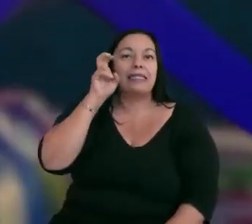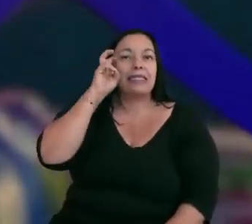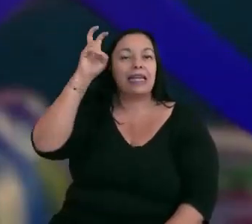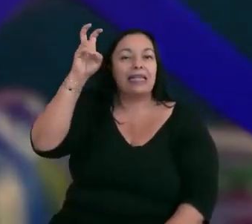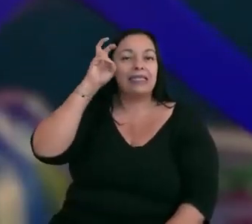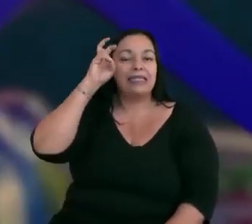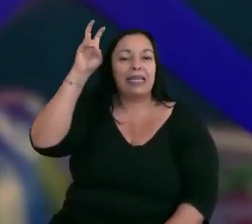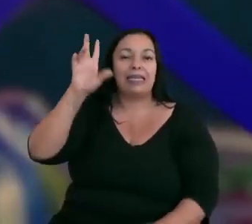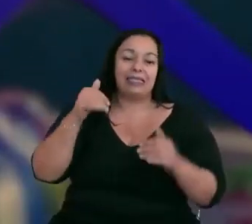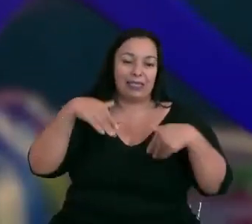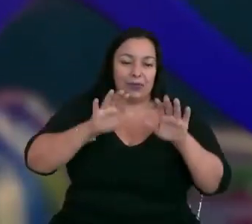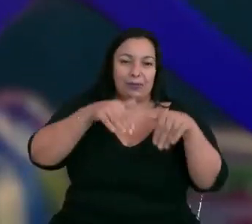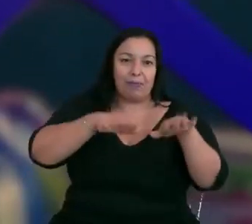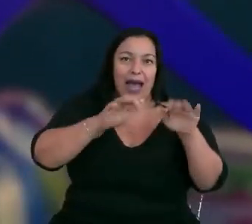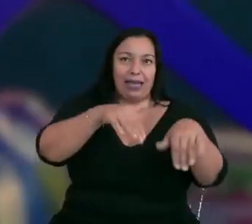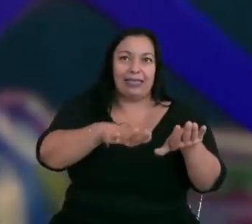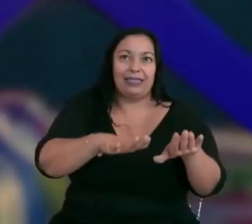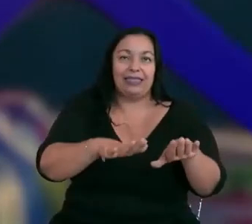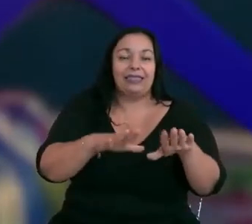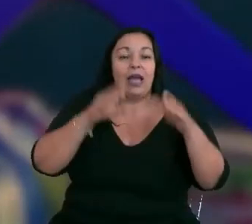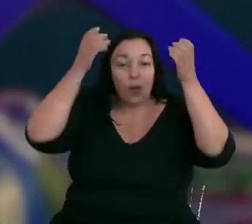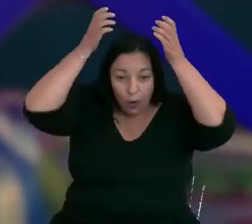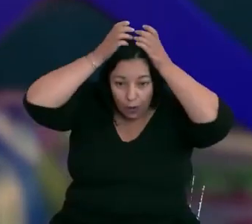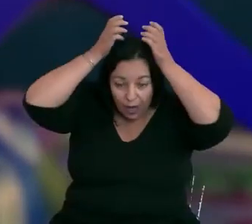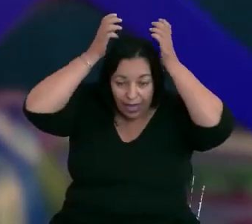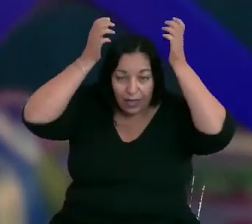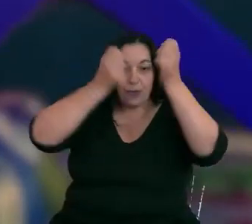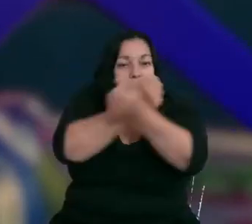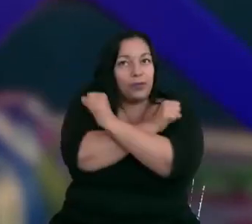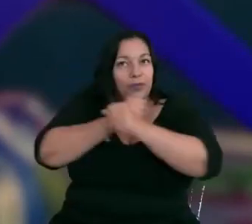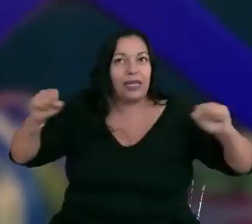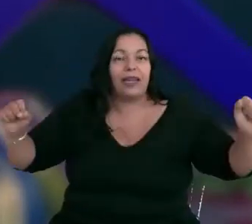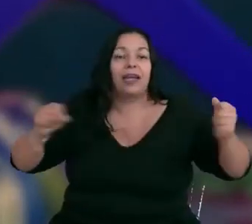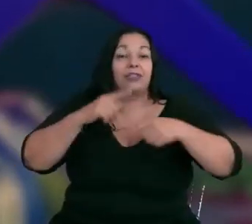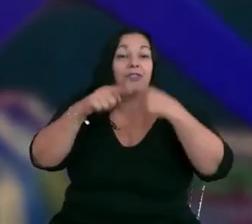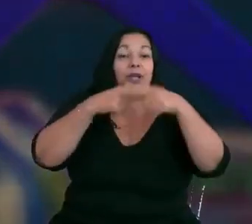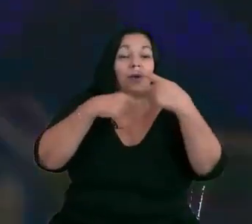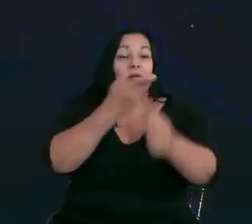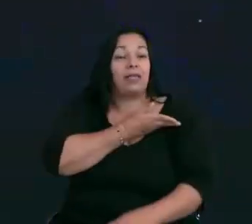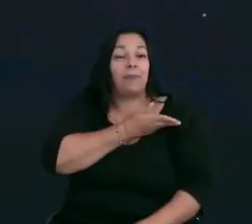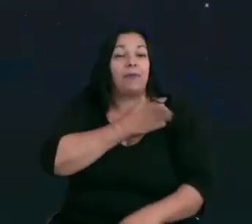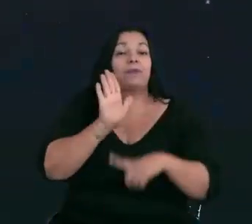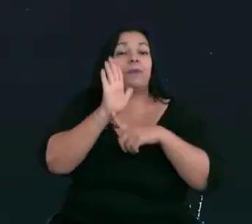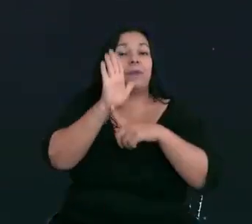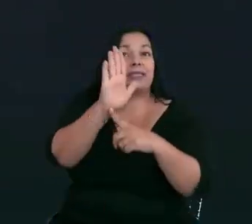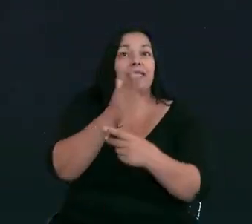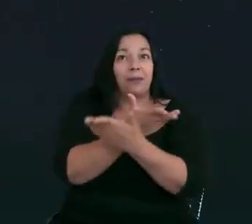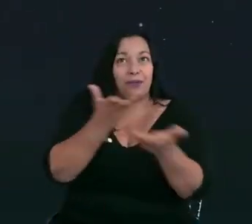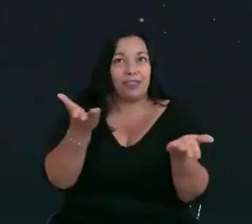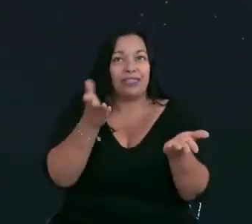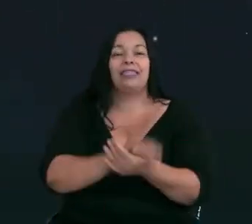de Azulha é muito grande e ainda tem muitos outros amigos para apresentar para vocês.